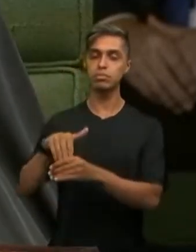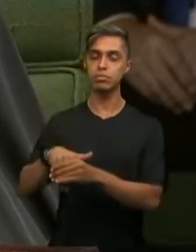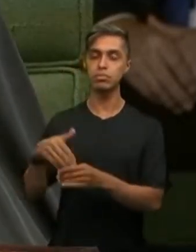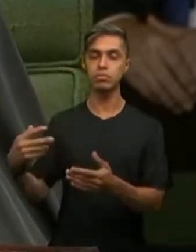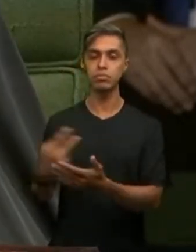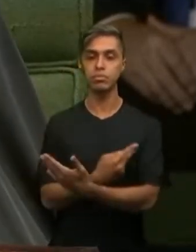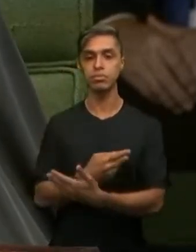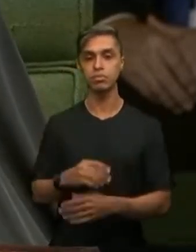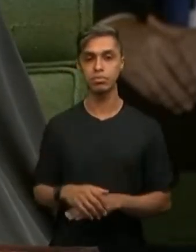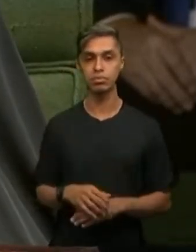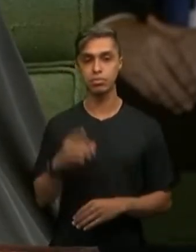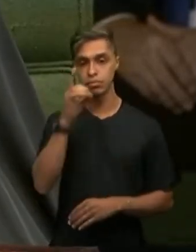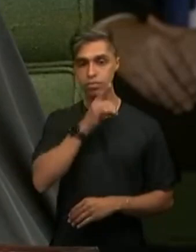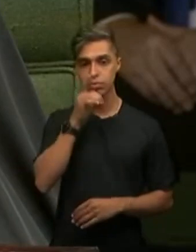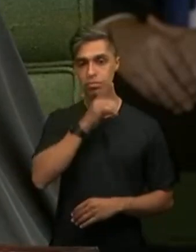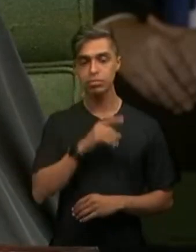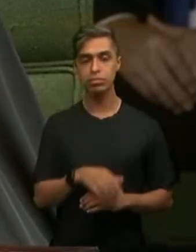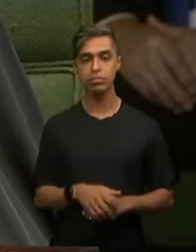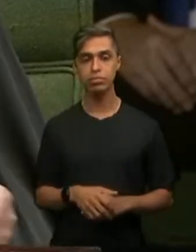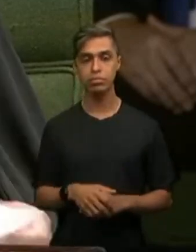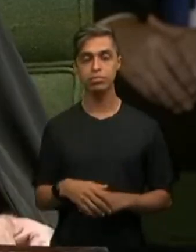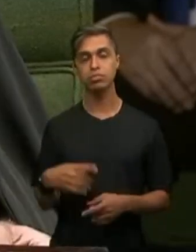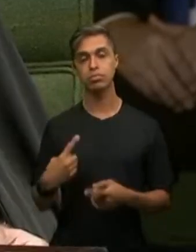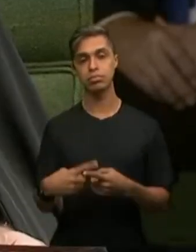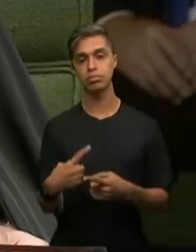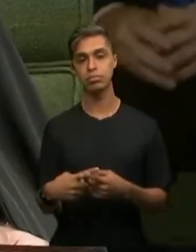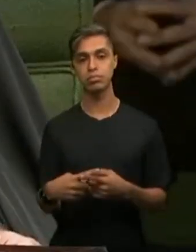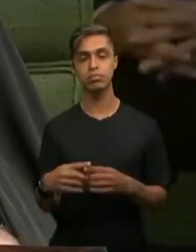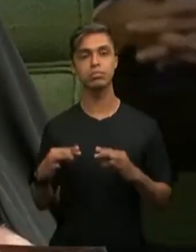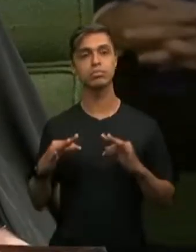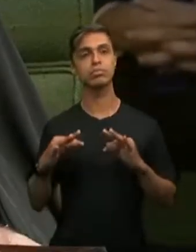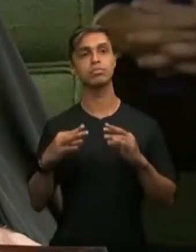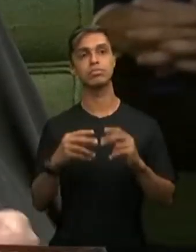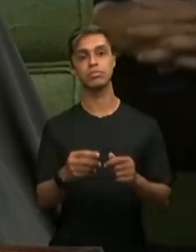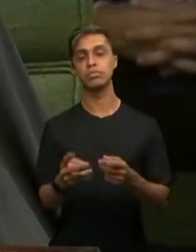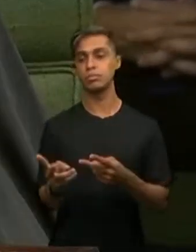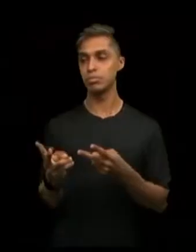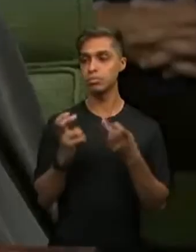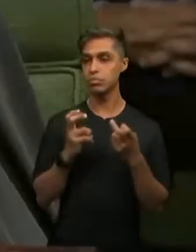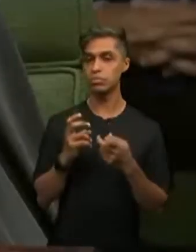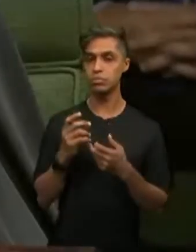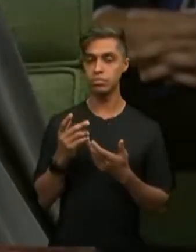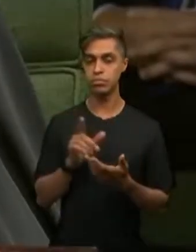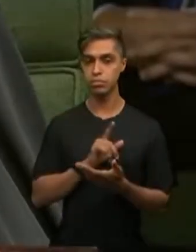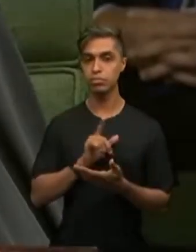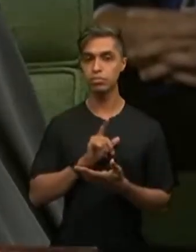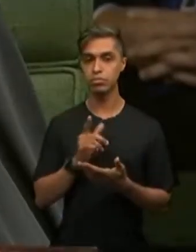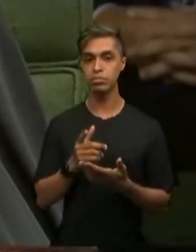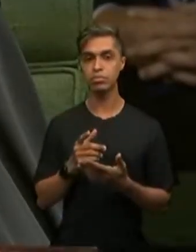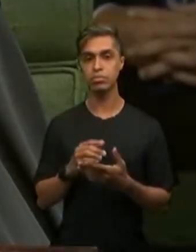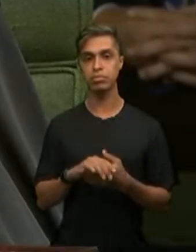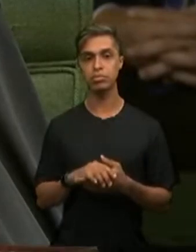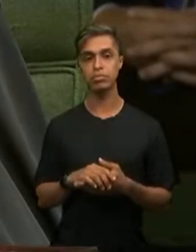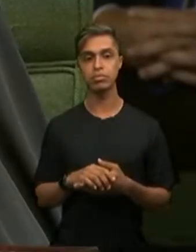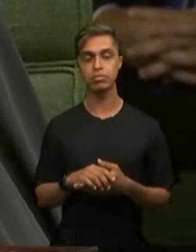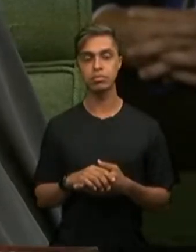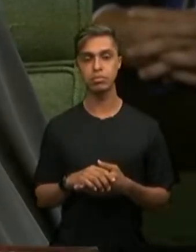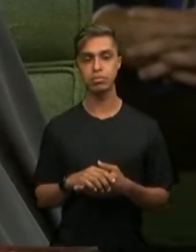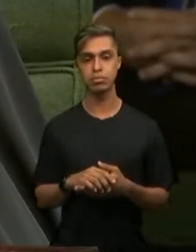no domingo de alguma forma todos viram tivemos pleitos